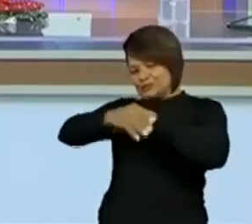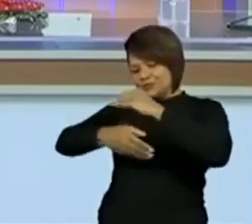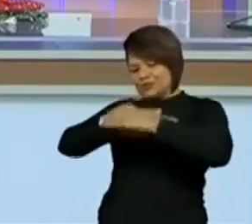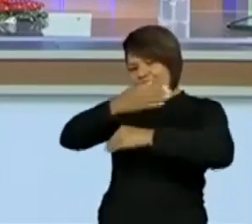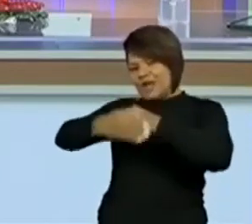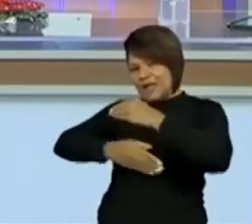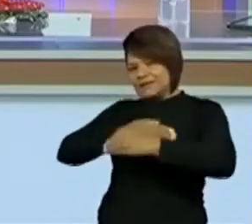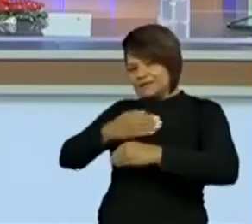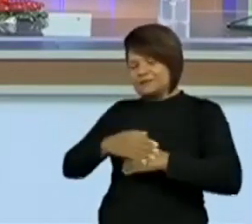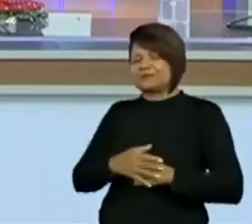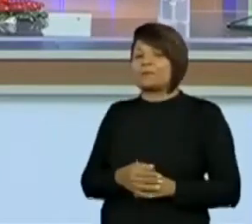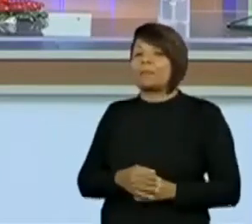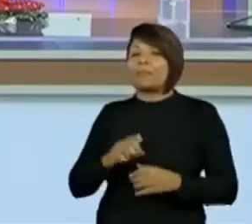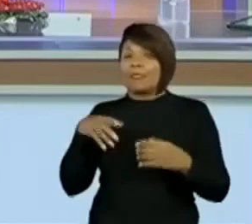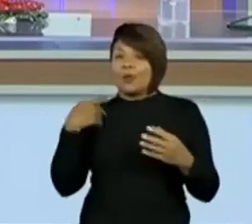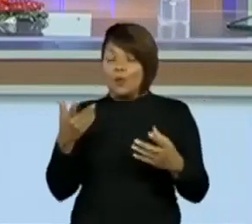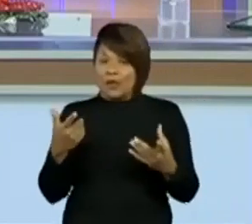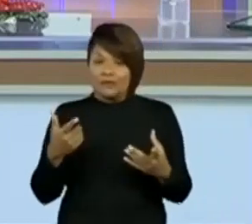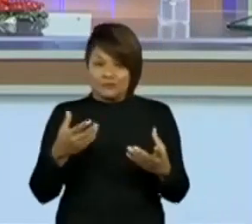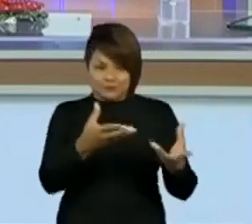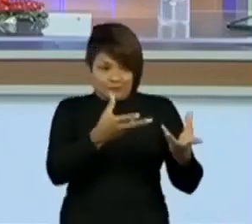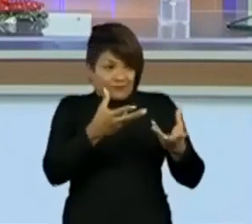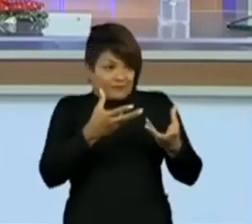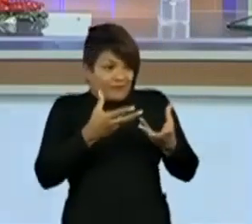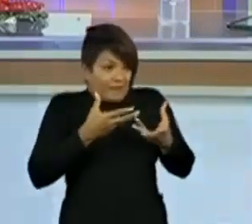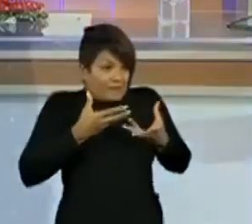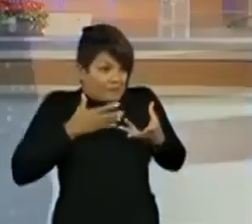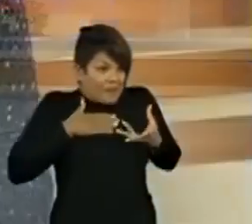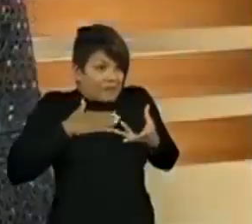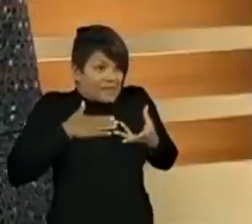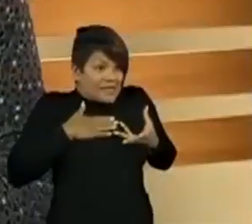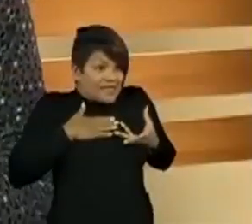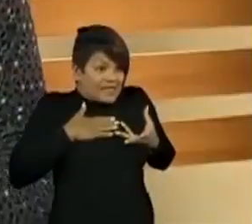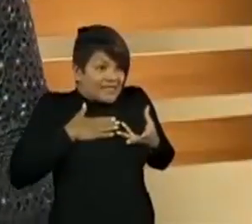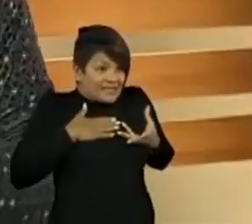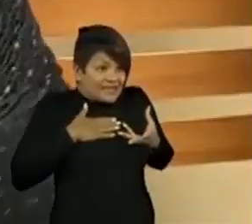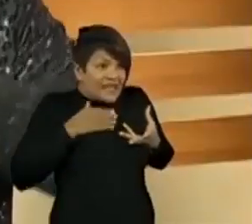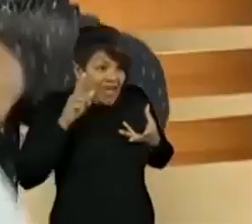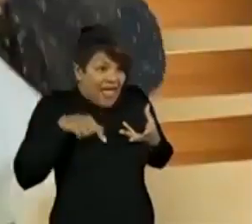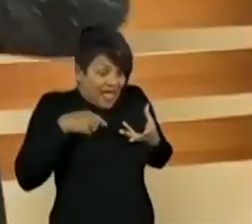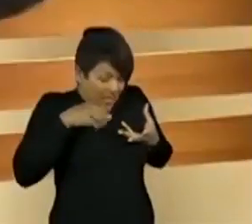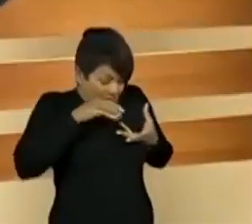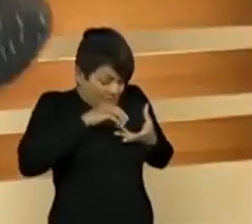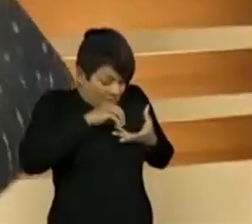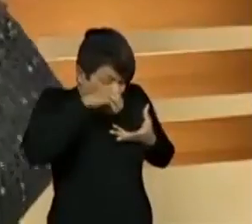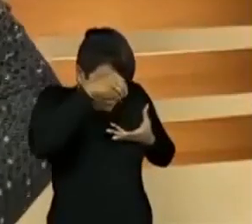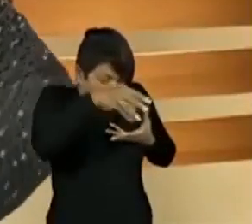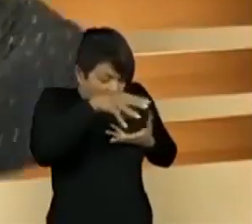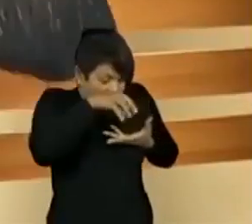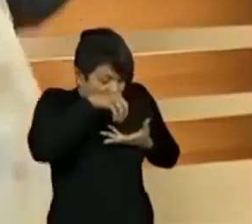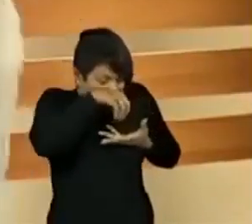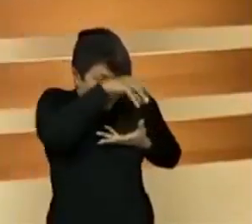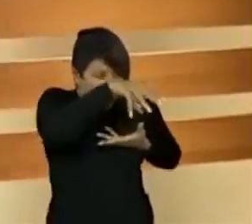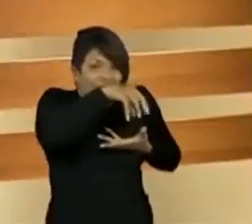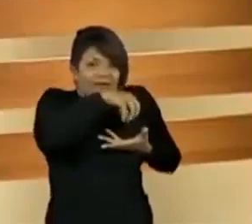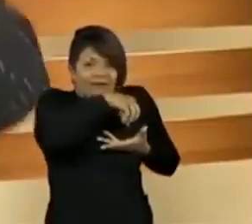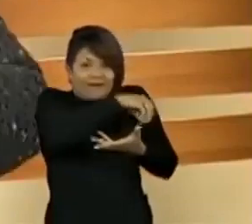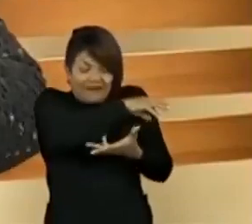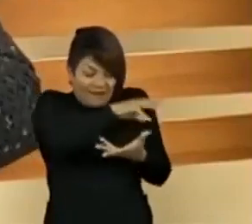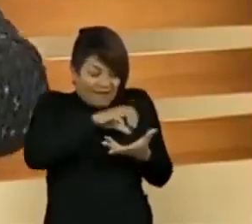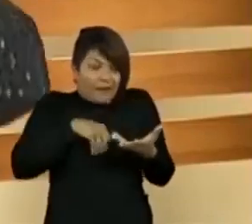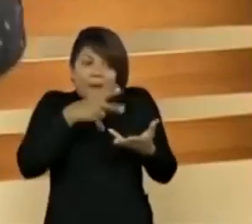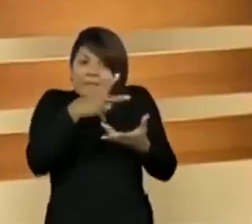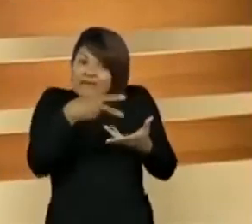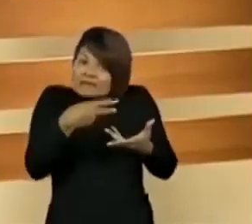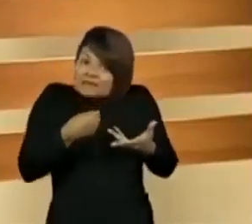Quando Mazanendaba foi abrindo, seus olhos foram se enchendo de encanto. Ela nunca tinha visto